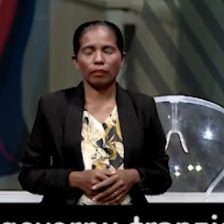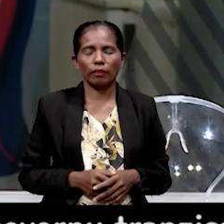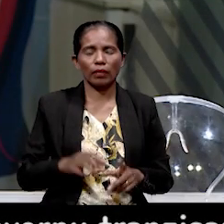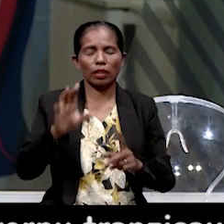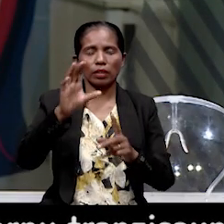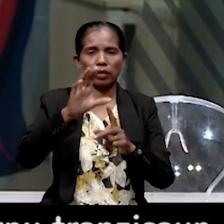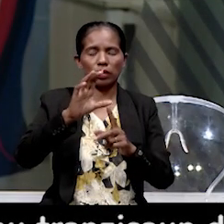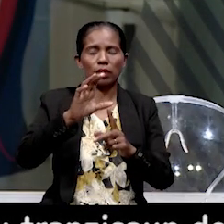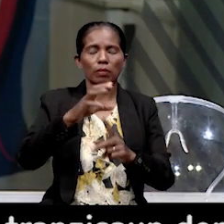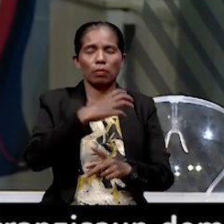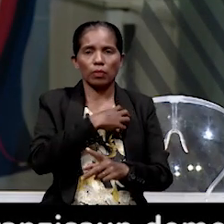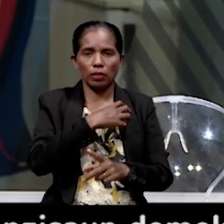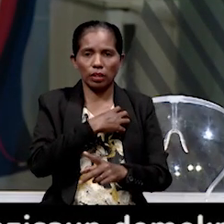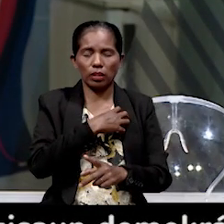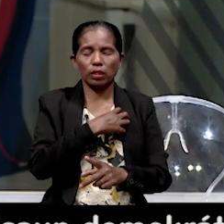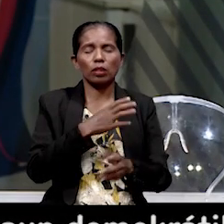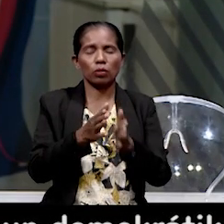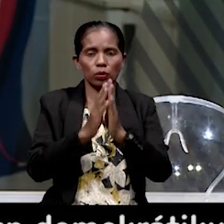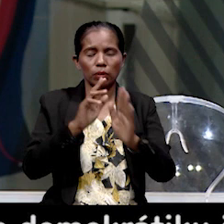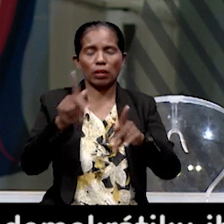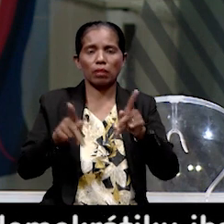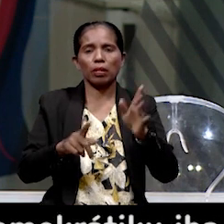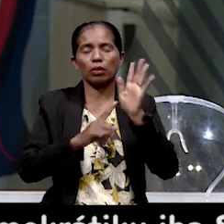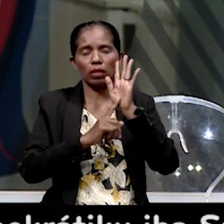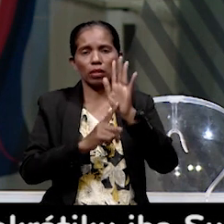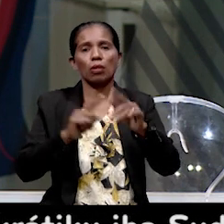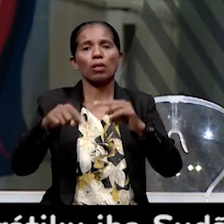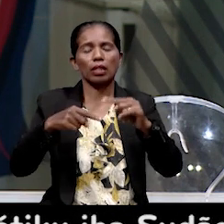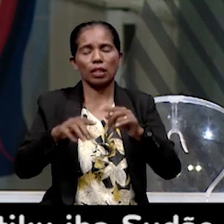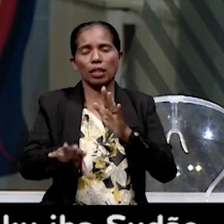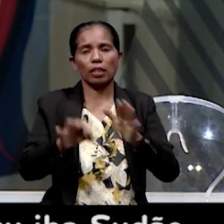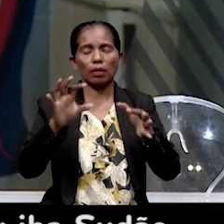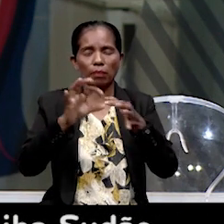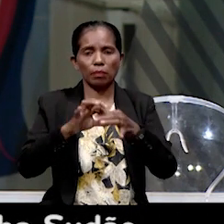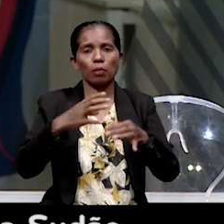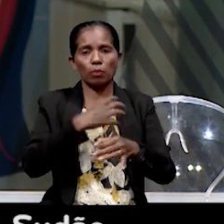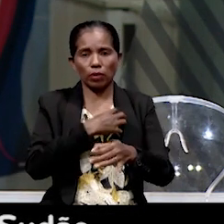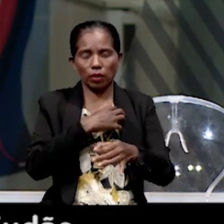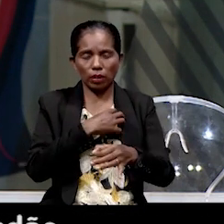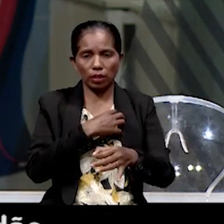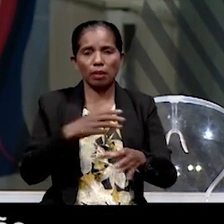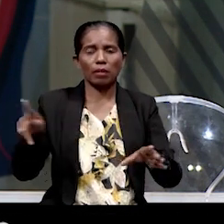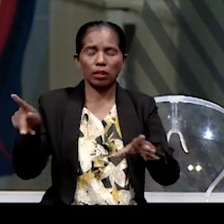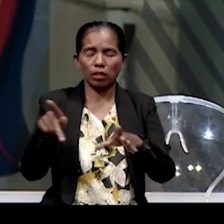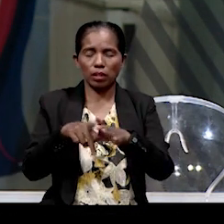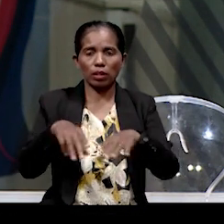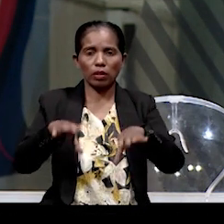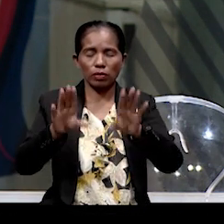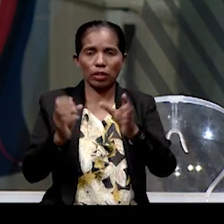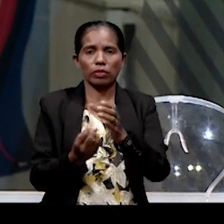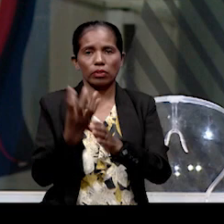Comandante-Geral Penitele, Husu Comunidade, atu informa, banhira retan membro polícia Roma envolve e afan